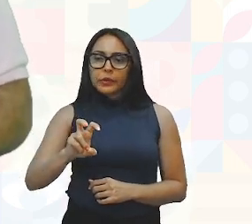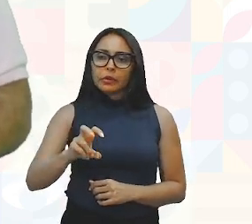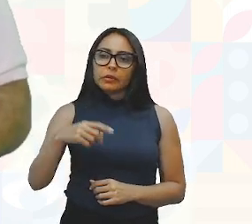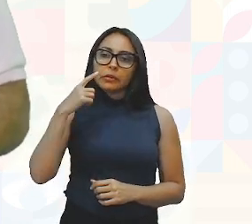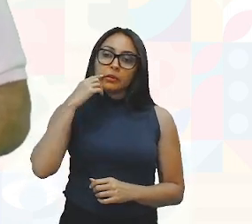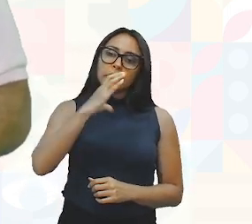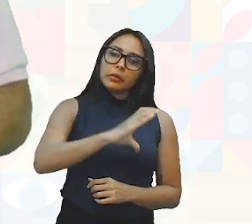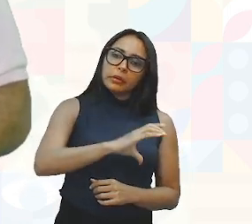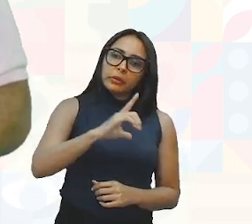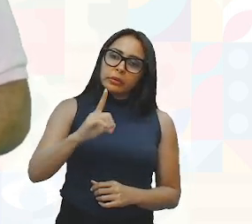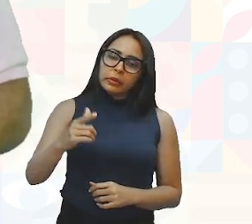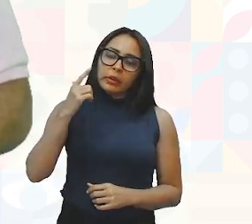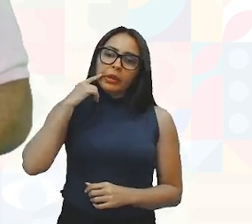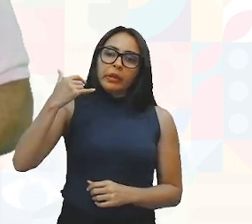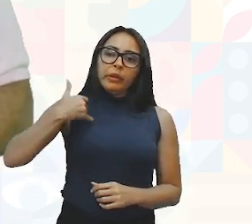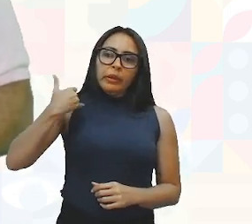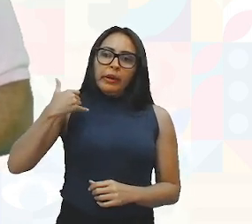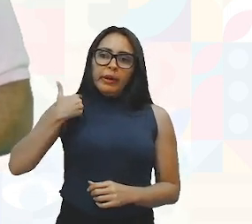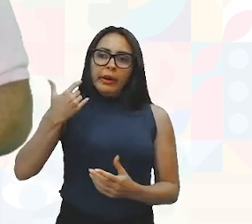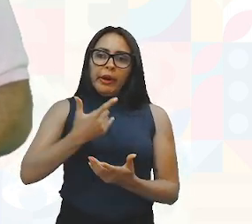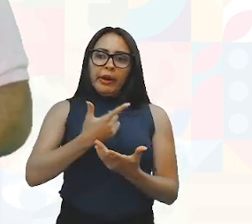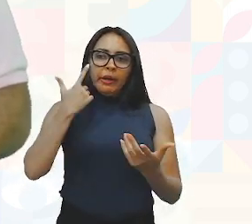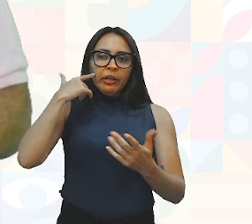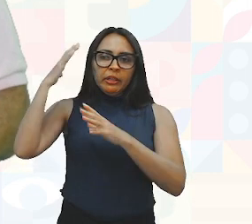idades 18, 25 e